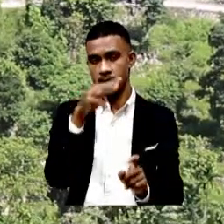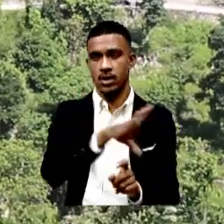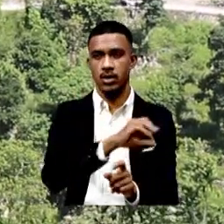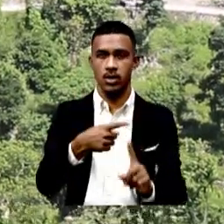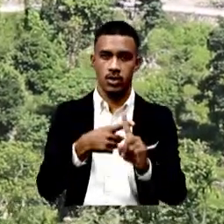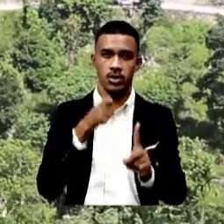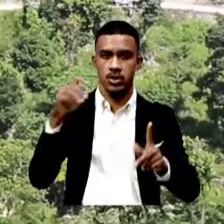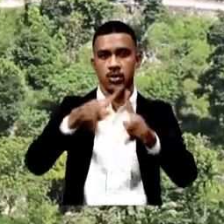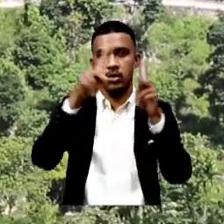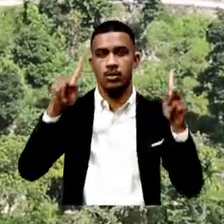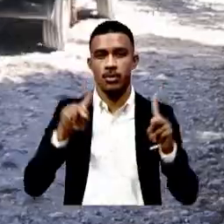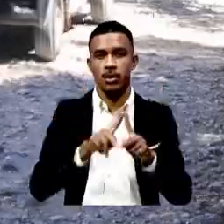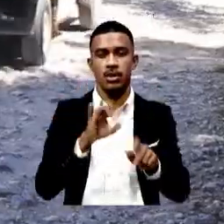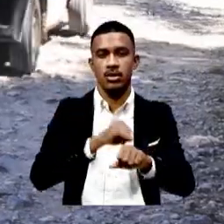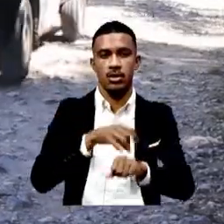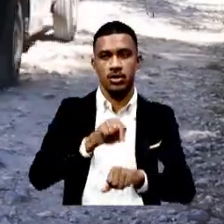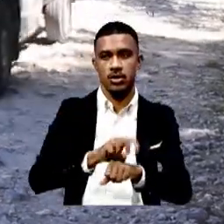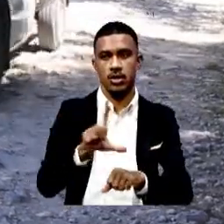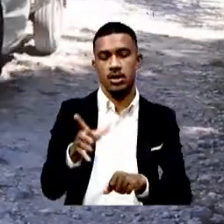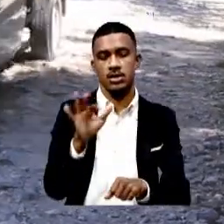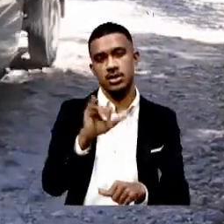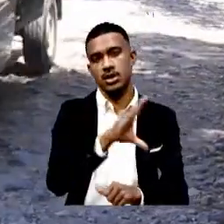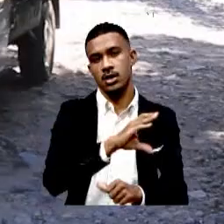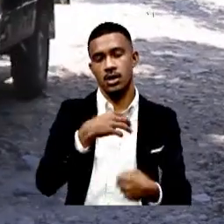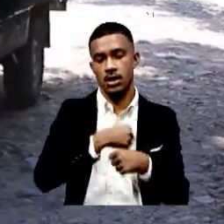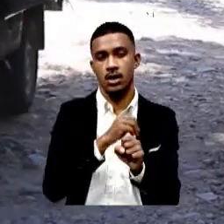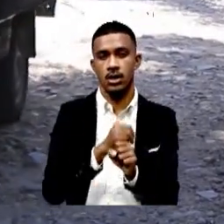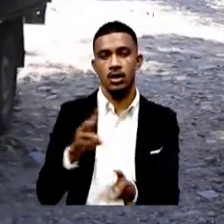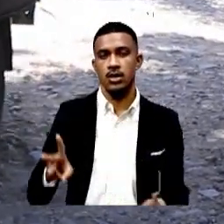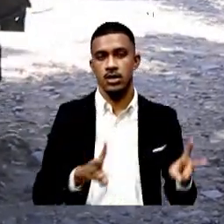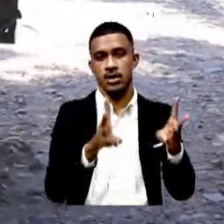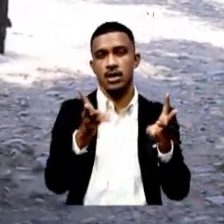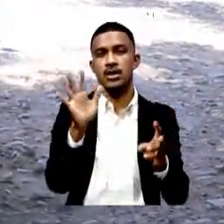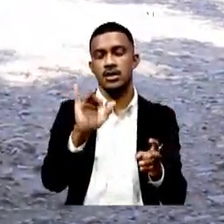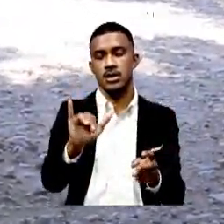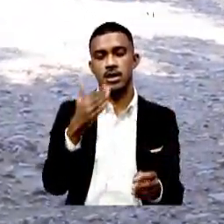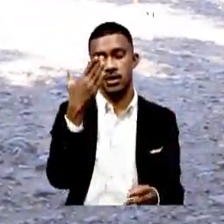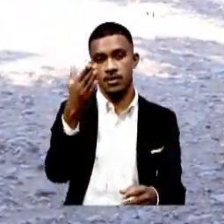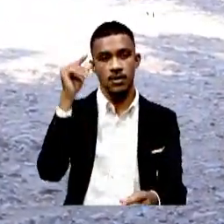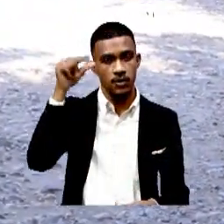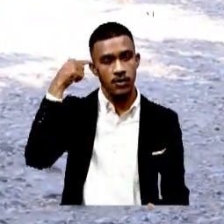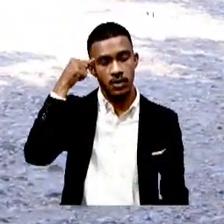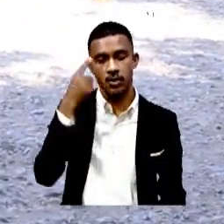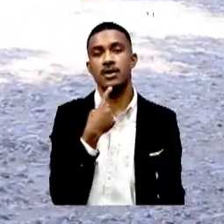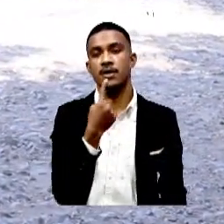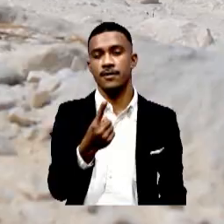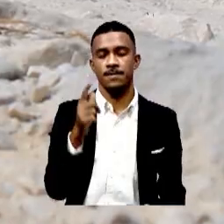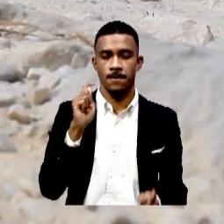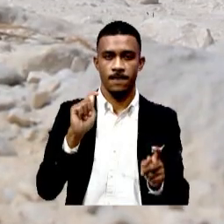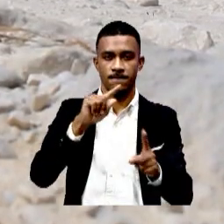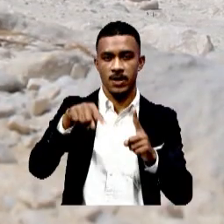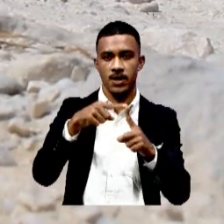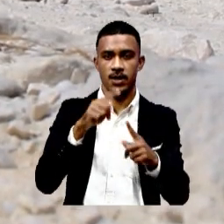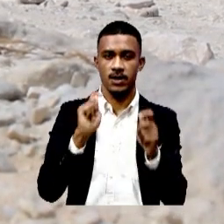companhia internacional Cira, nebe concorre ba construção estrada Cirané. Governante ne explica, banheira técnico Cira concluiu